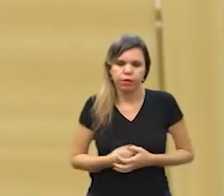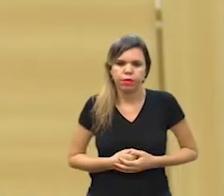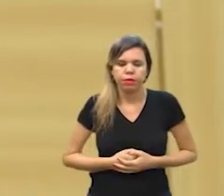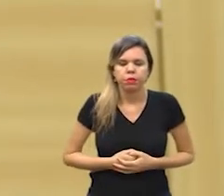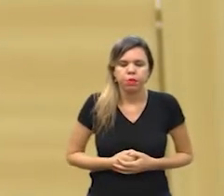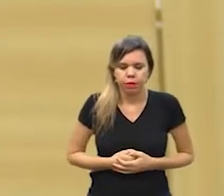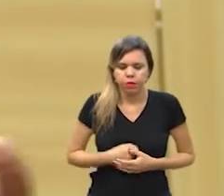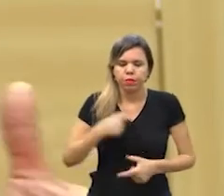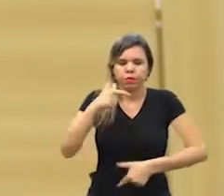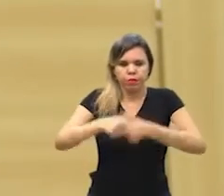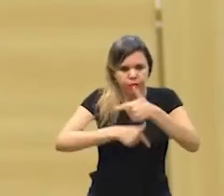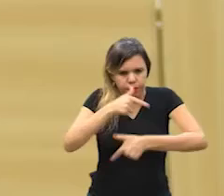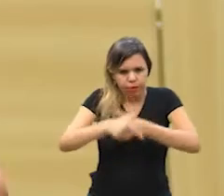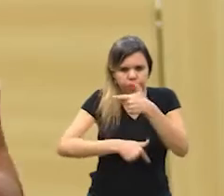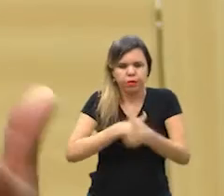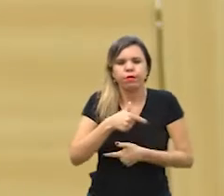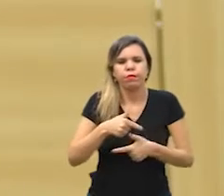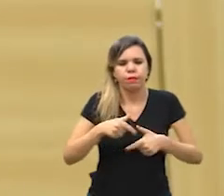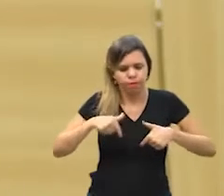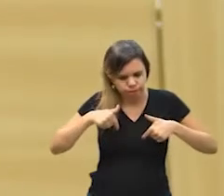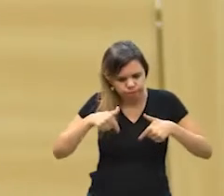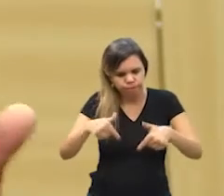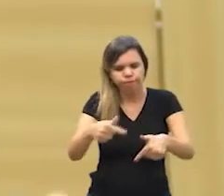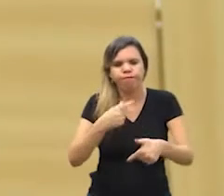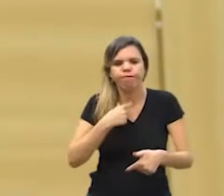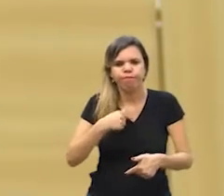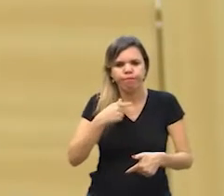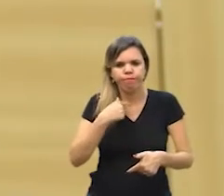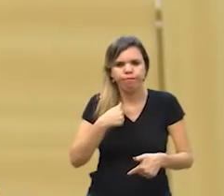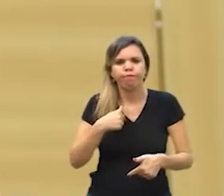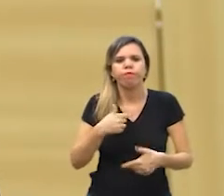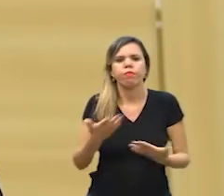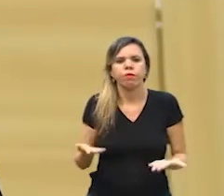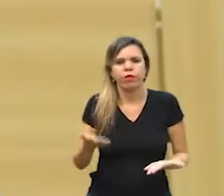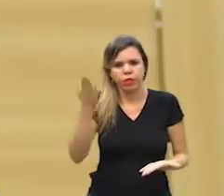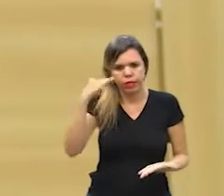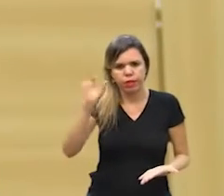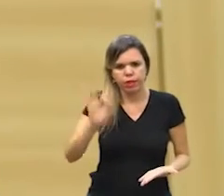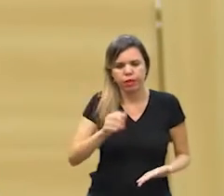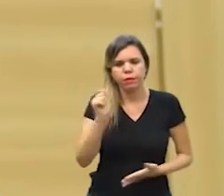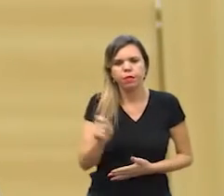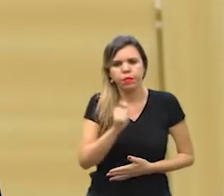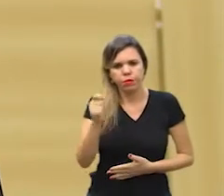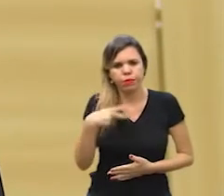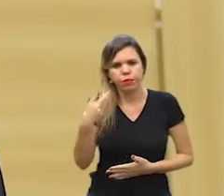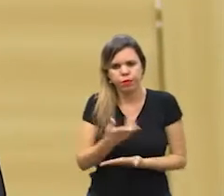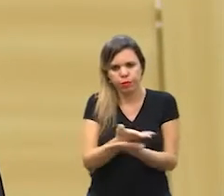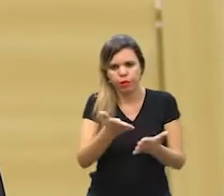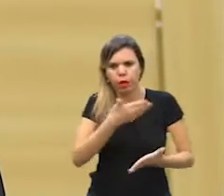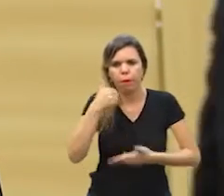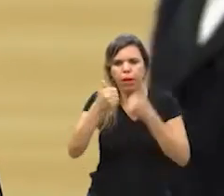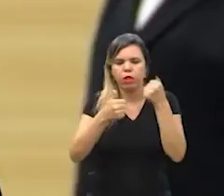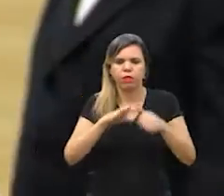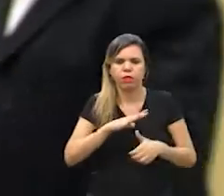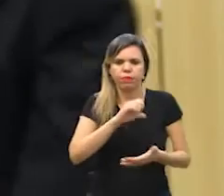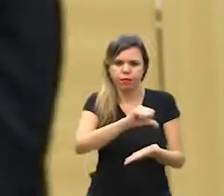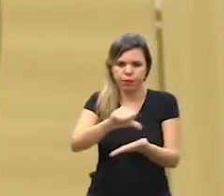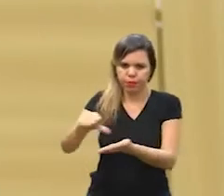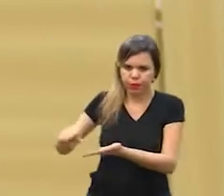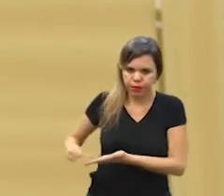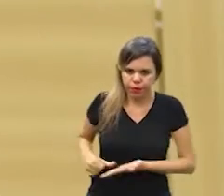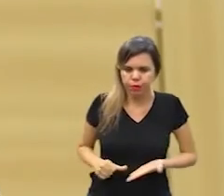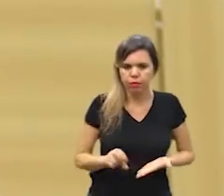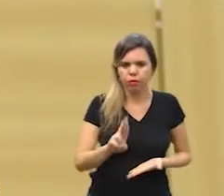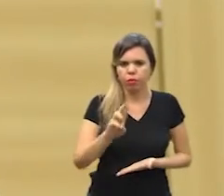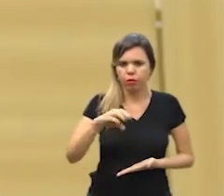nós precisamos trabalhar com determinação, com afinco. Eu tenho certeza que essa associação vai fazer o melhor pela